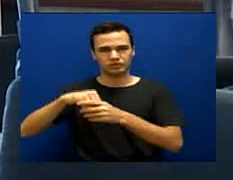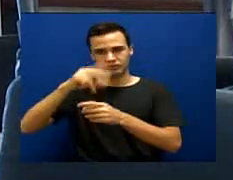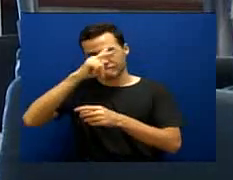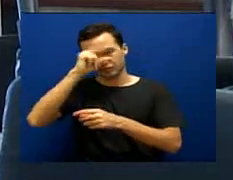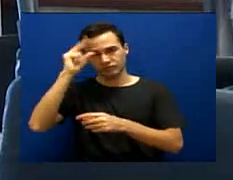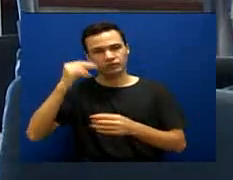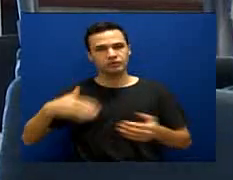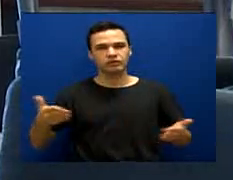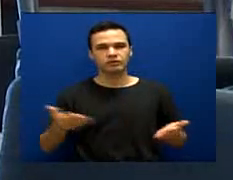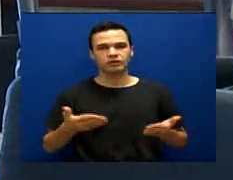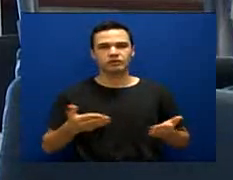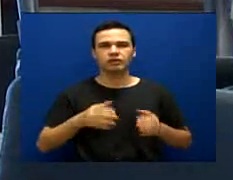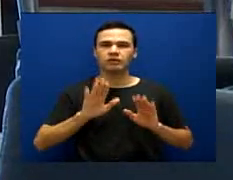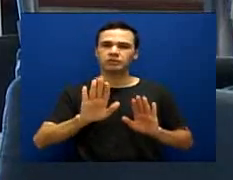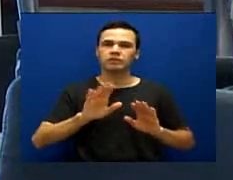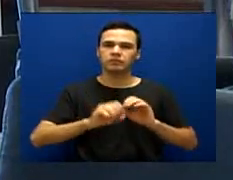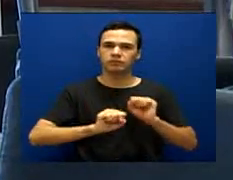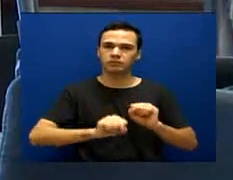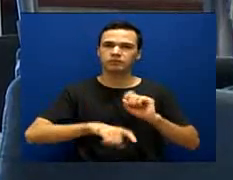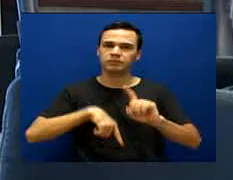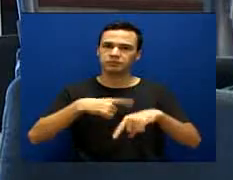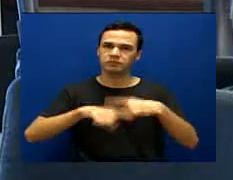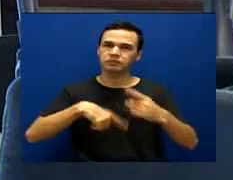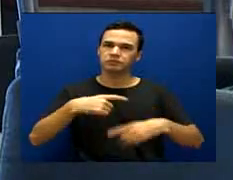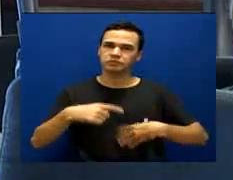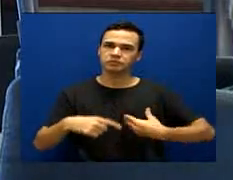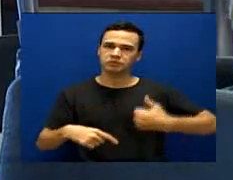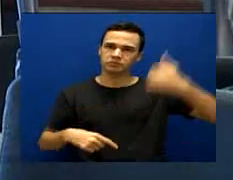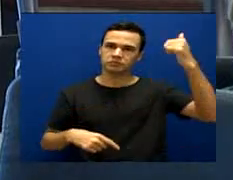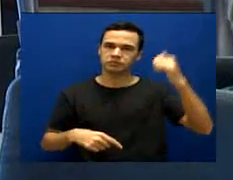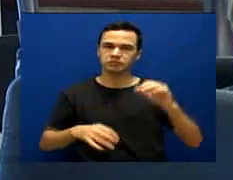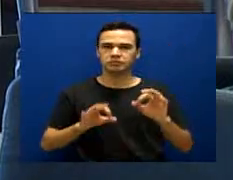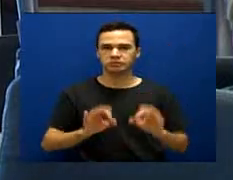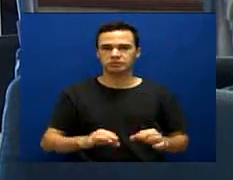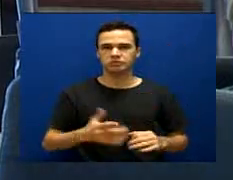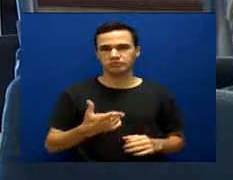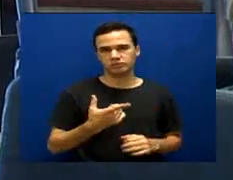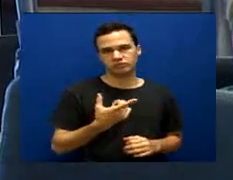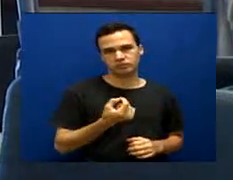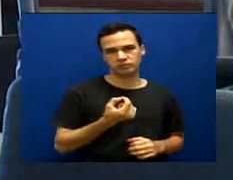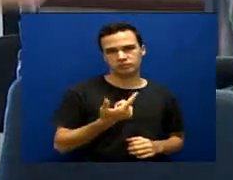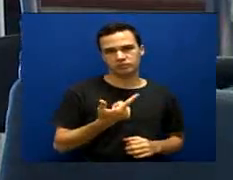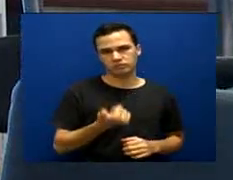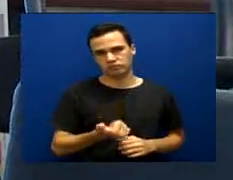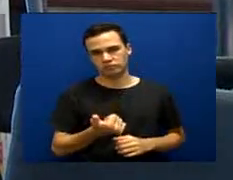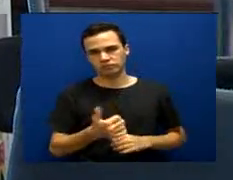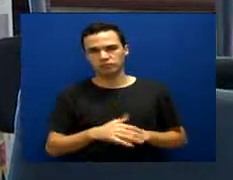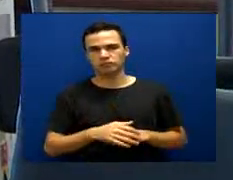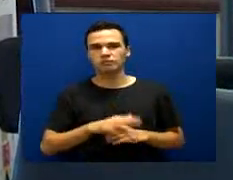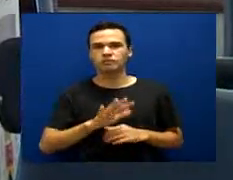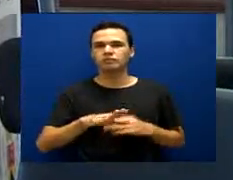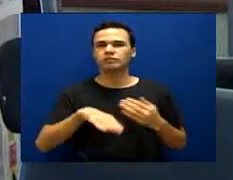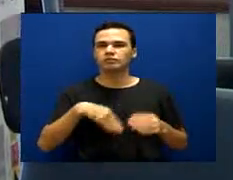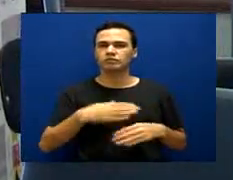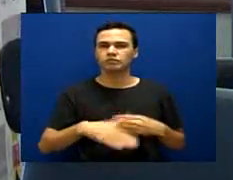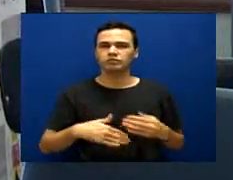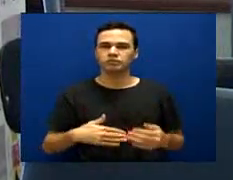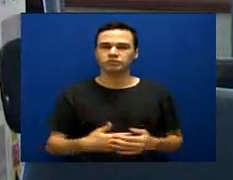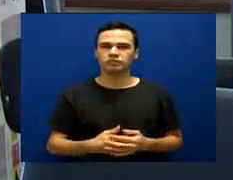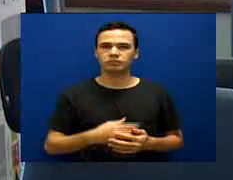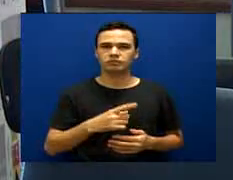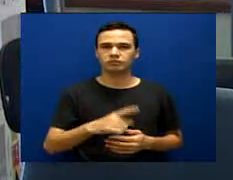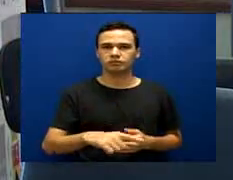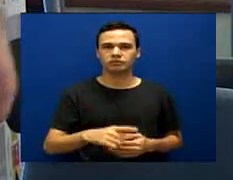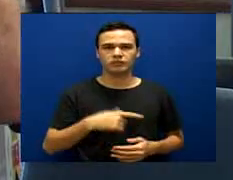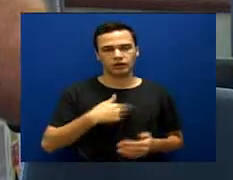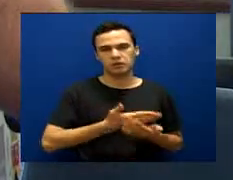está agora, mas 2019 vai voltar a melhorar, 2020, 2021. Passaram o trator aqui em mim. Não, nós